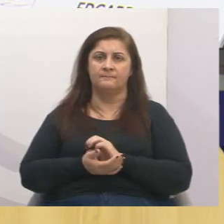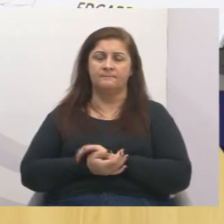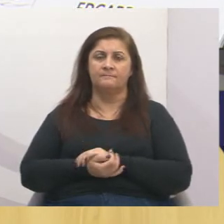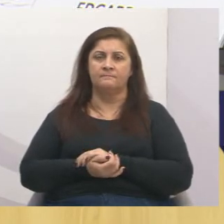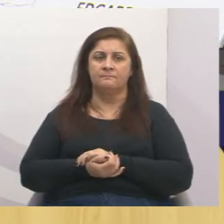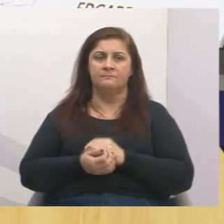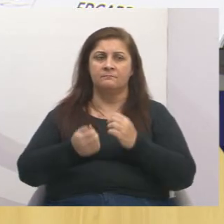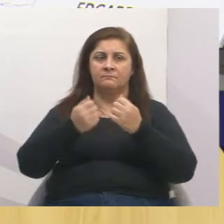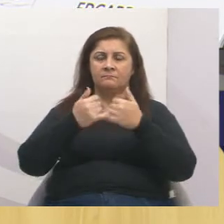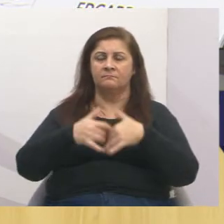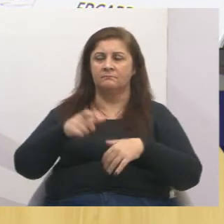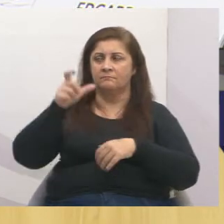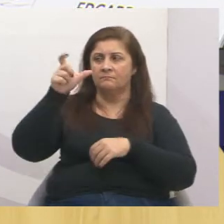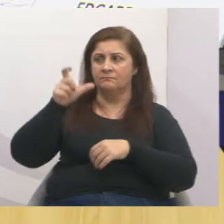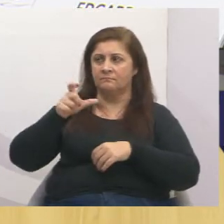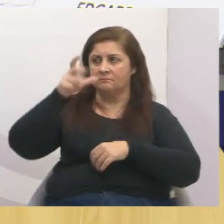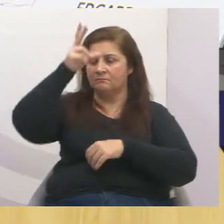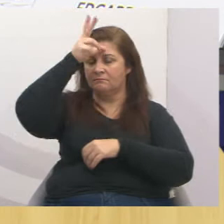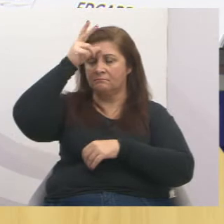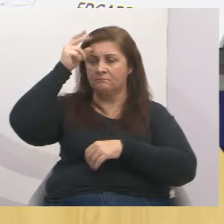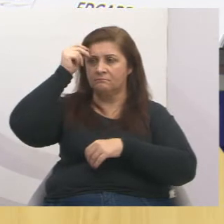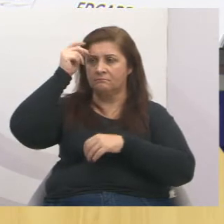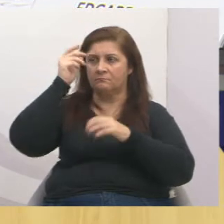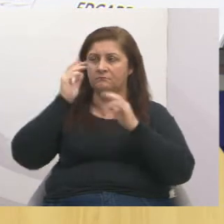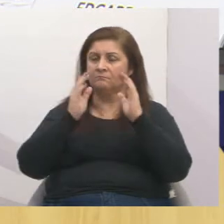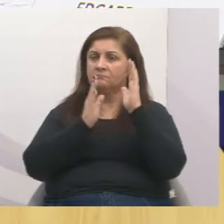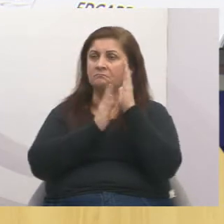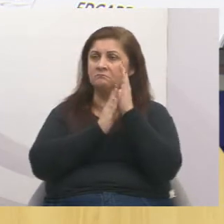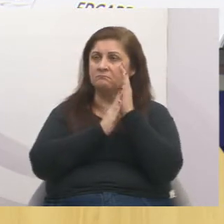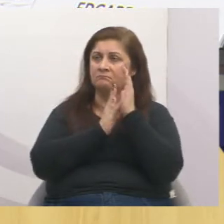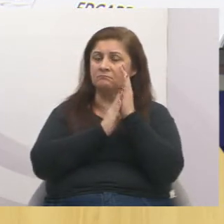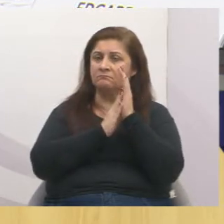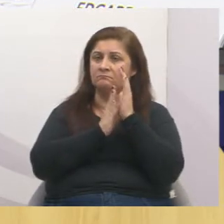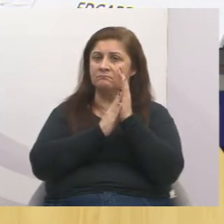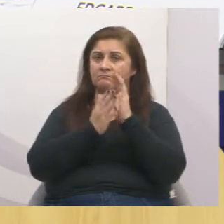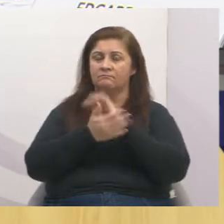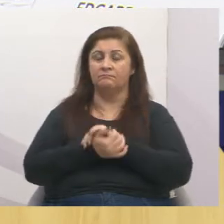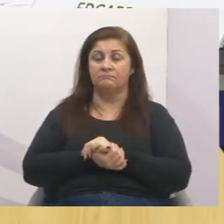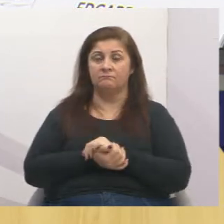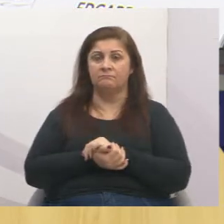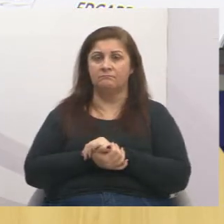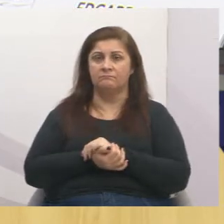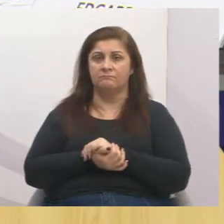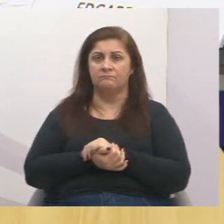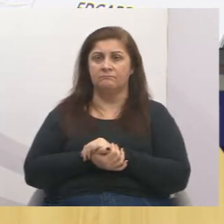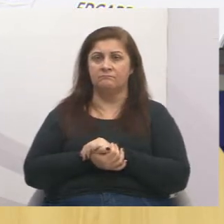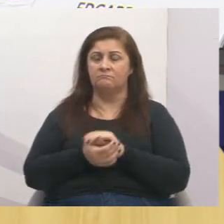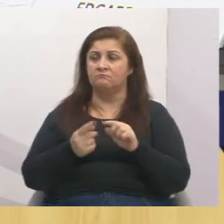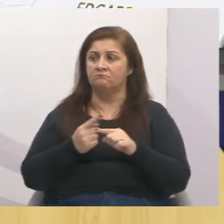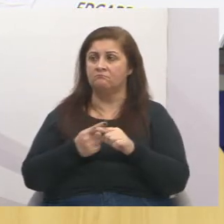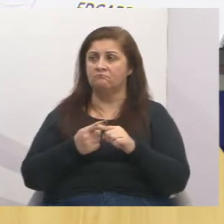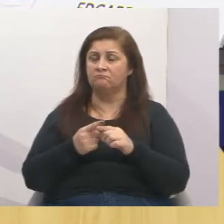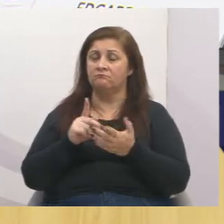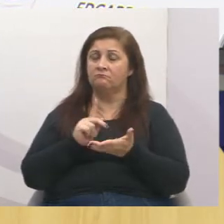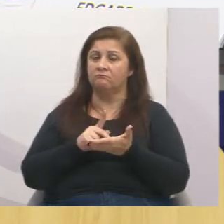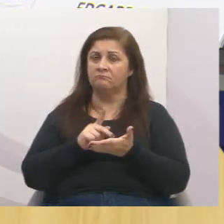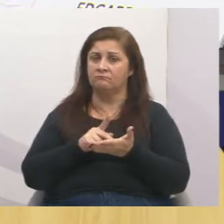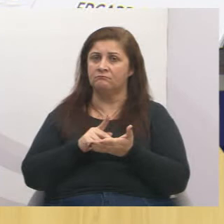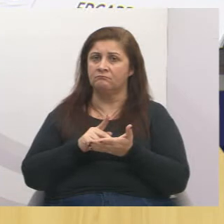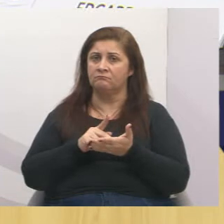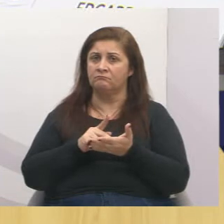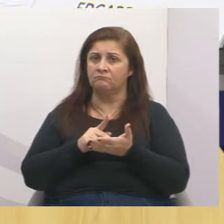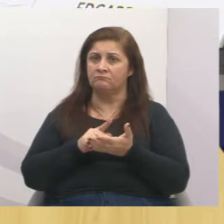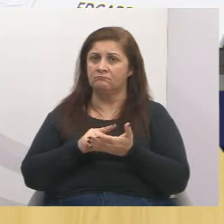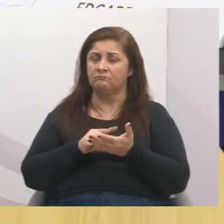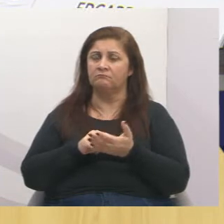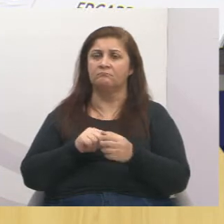Então, prefeito, parabéns por você estar realmente conduzindo a